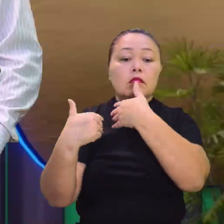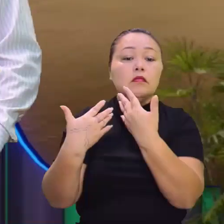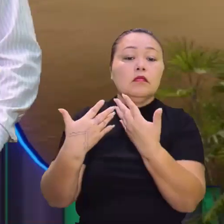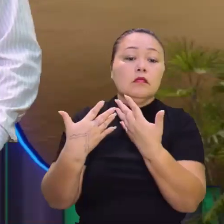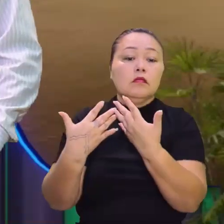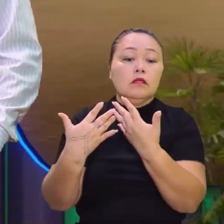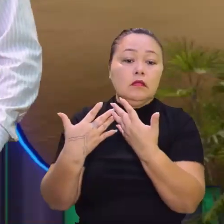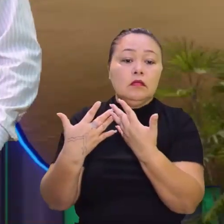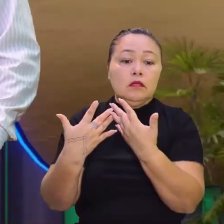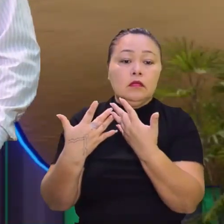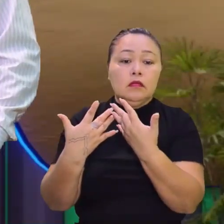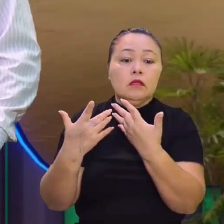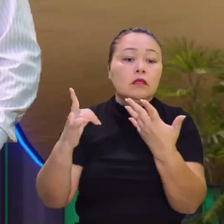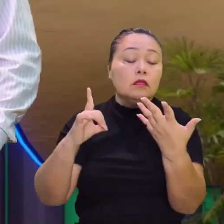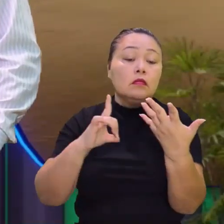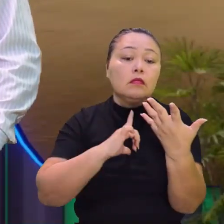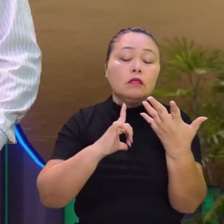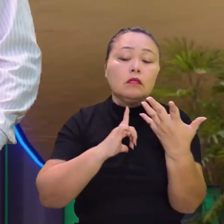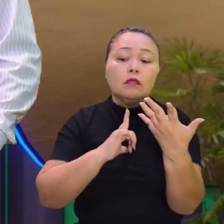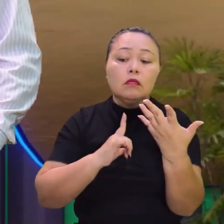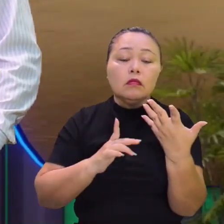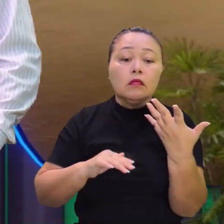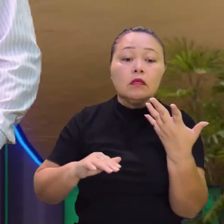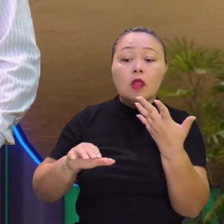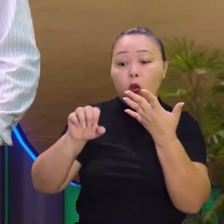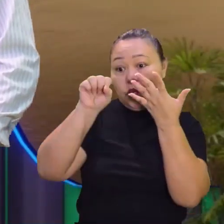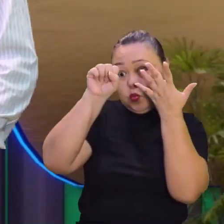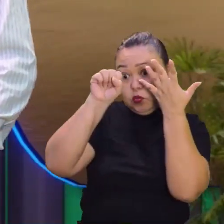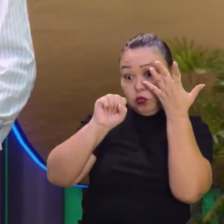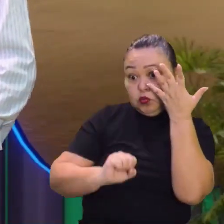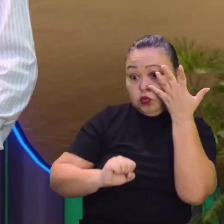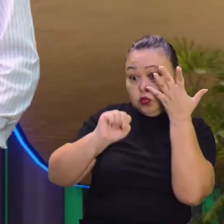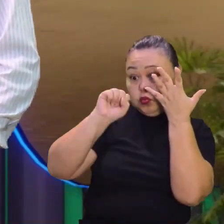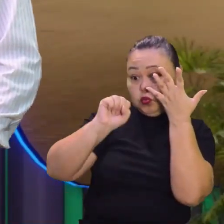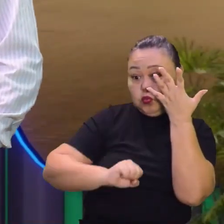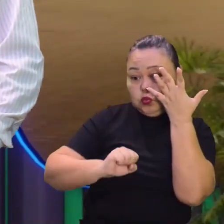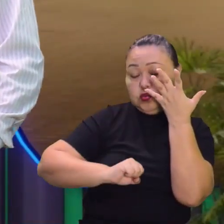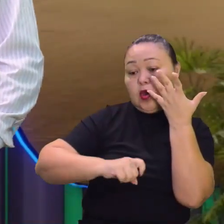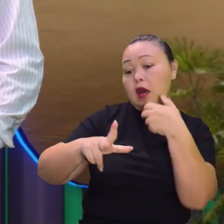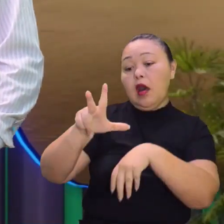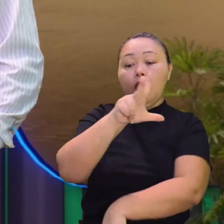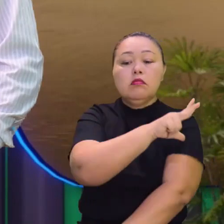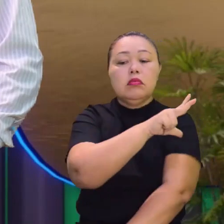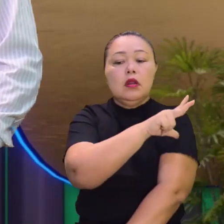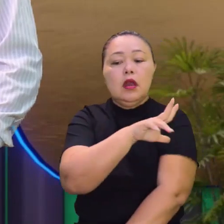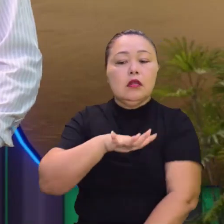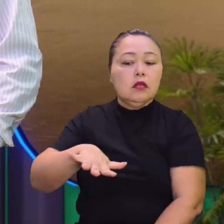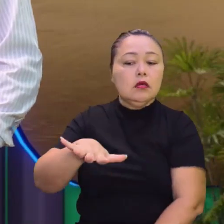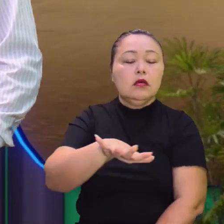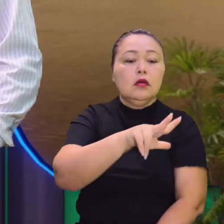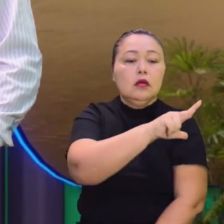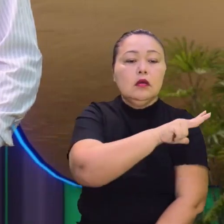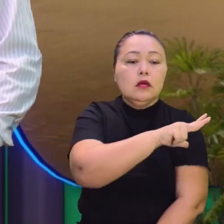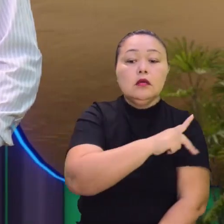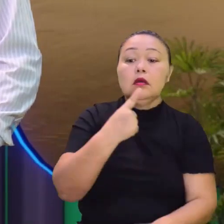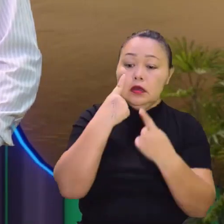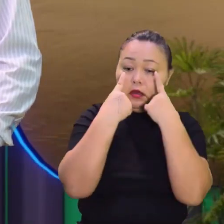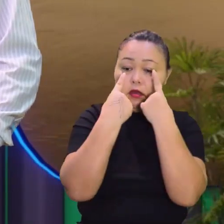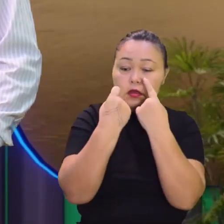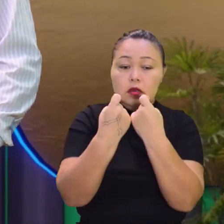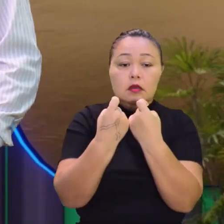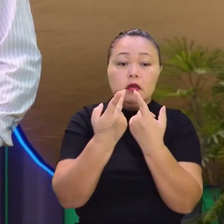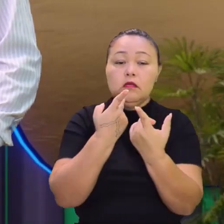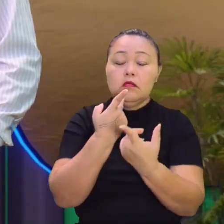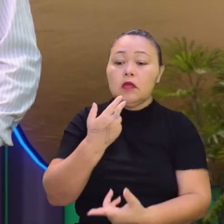vai estar presente naquela porção sul do estado de Rondônia, que é em Vilhena, ali naquela região. E é bem interessante